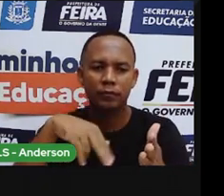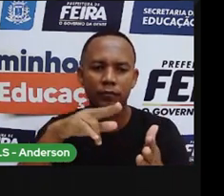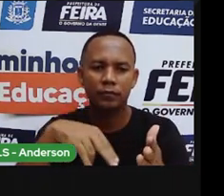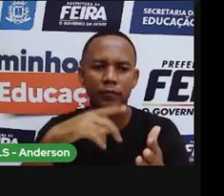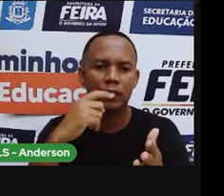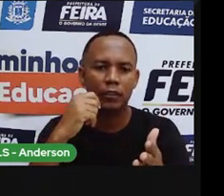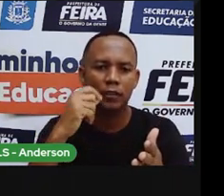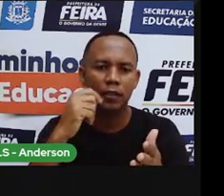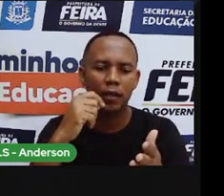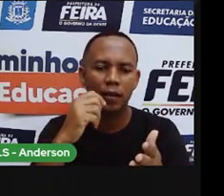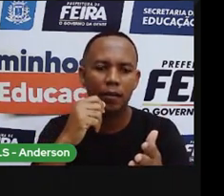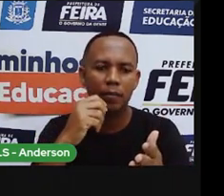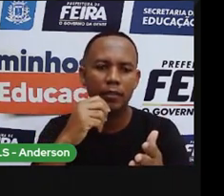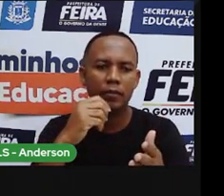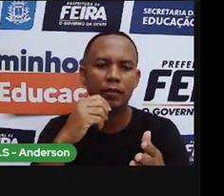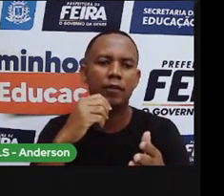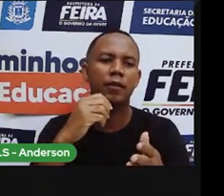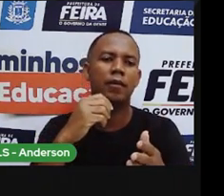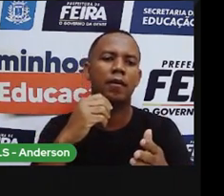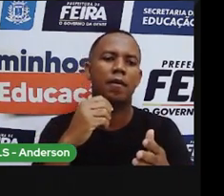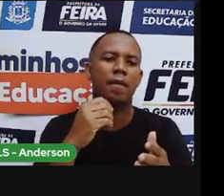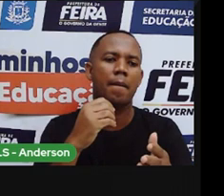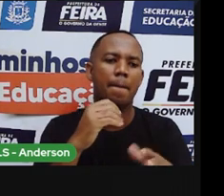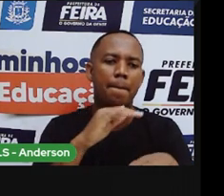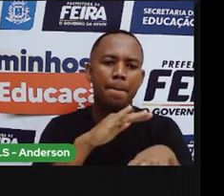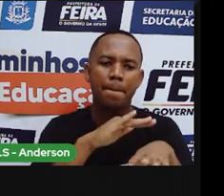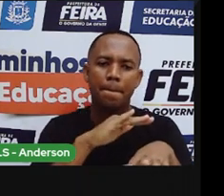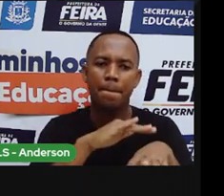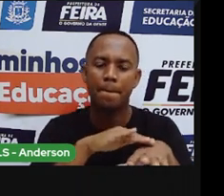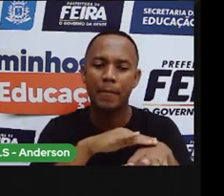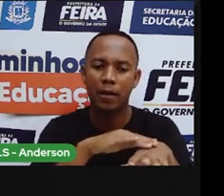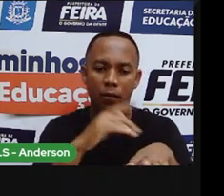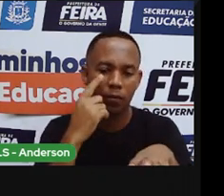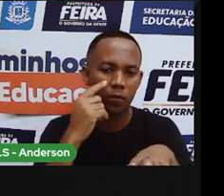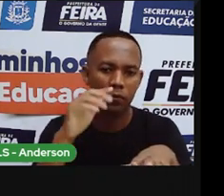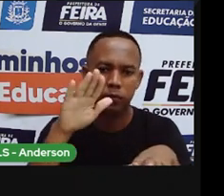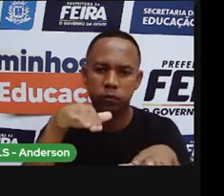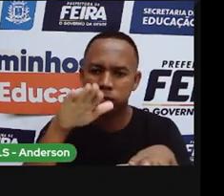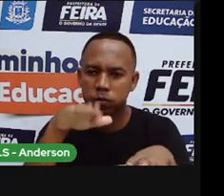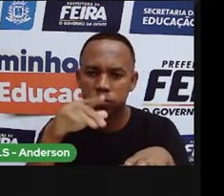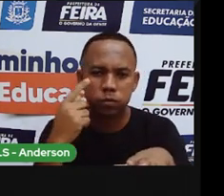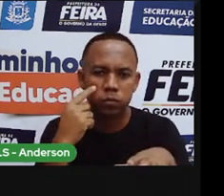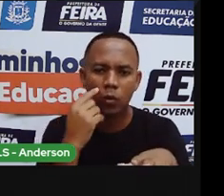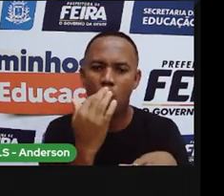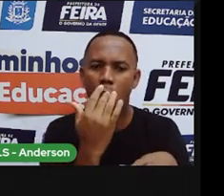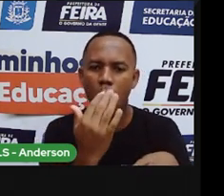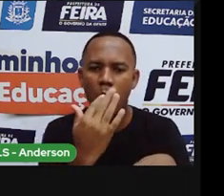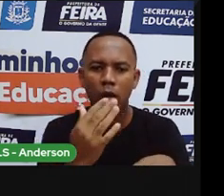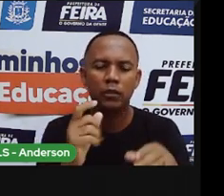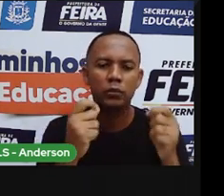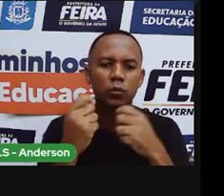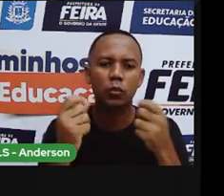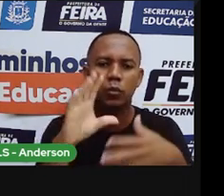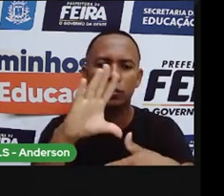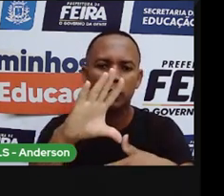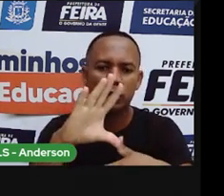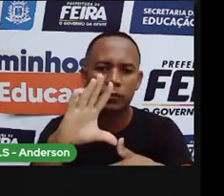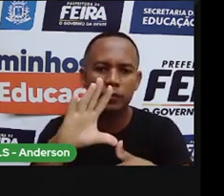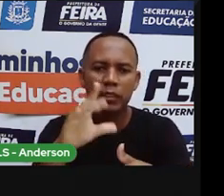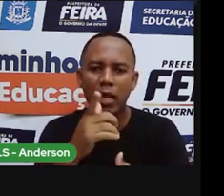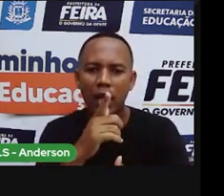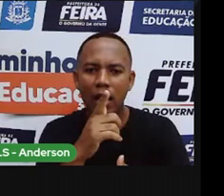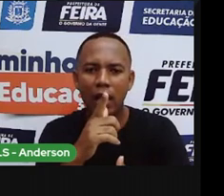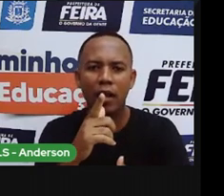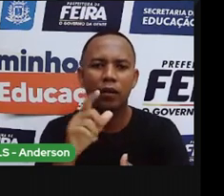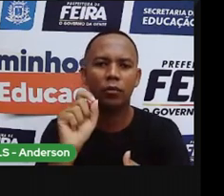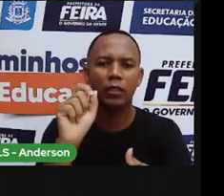que for terra e azul para a parte que for água. Mas, Pro, eu não tenho uma lápis de cor. O que é que eu posso fazer aqui? Eu